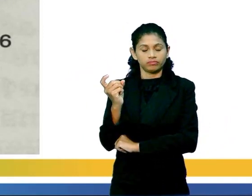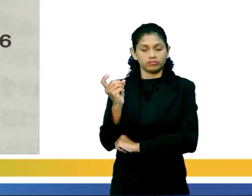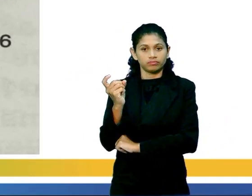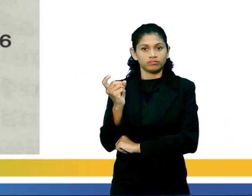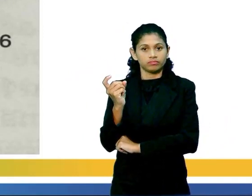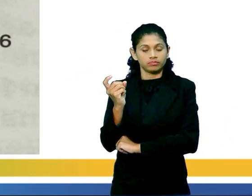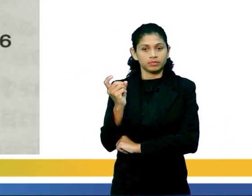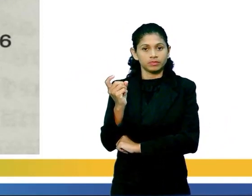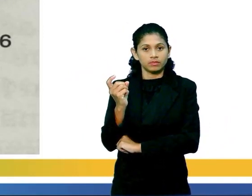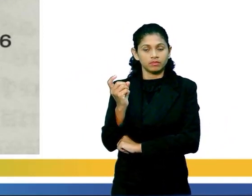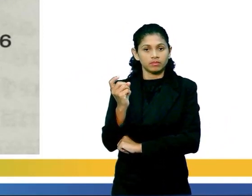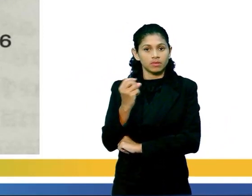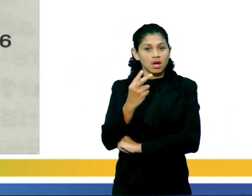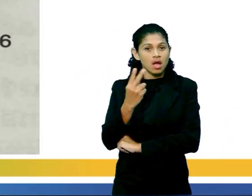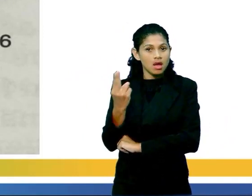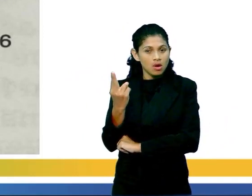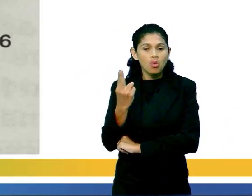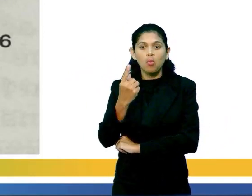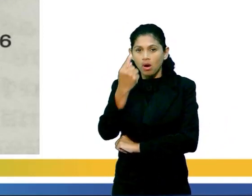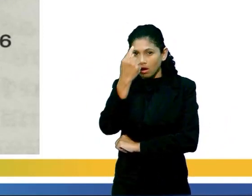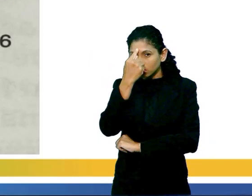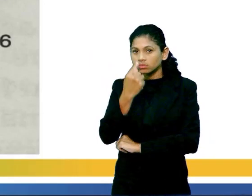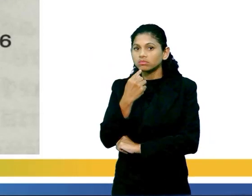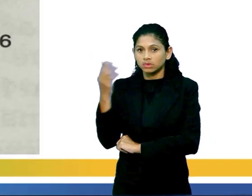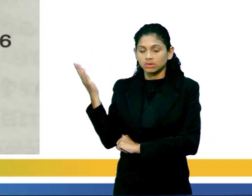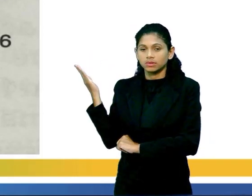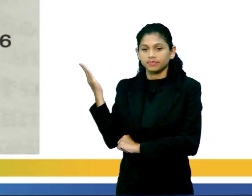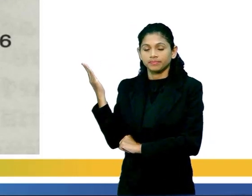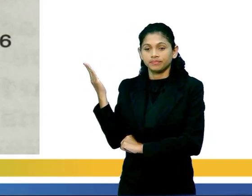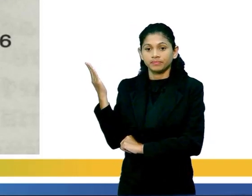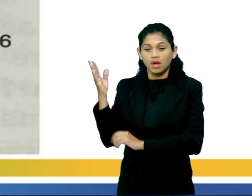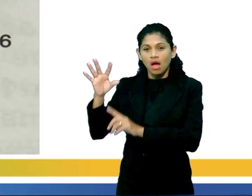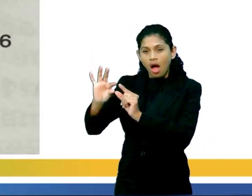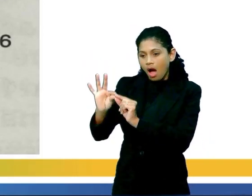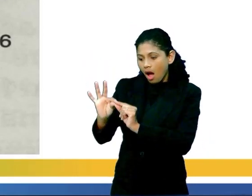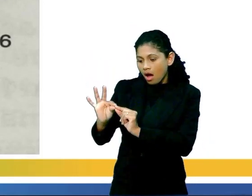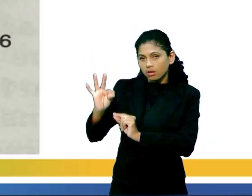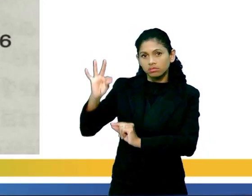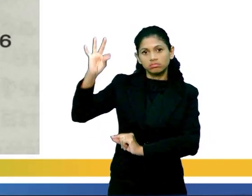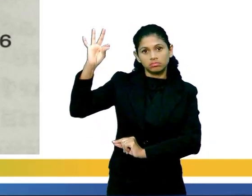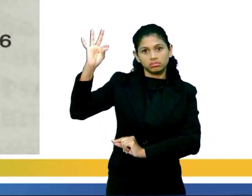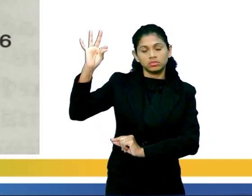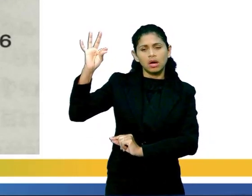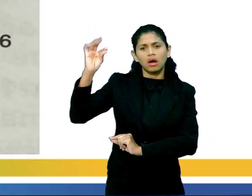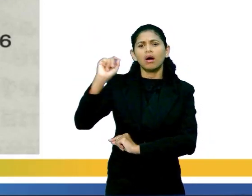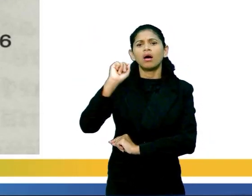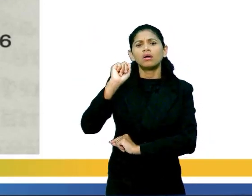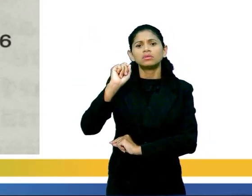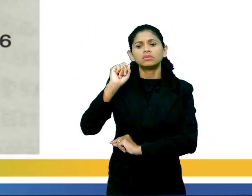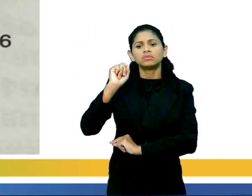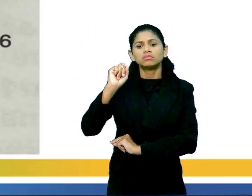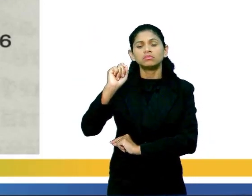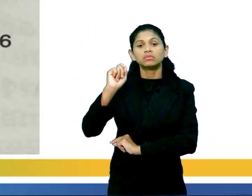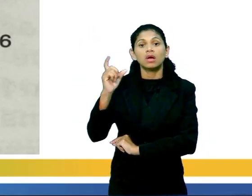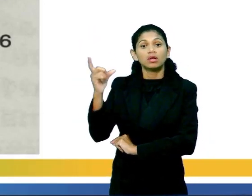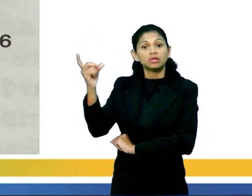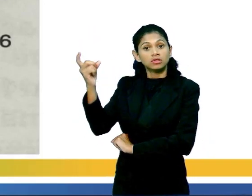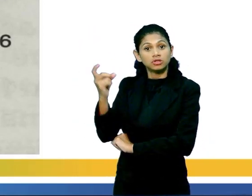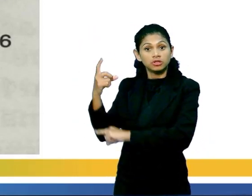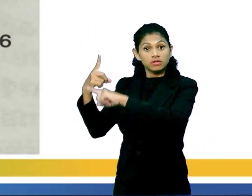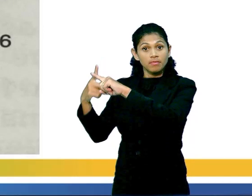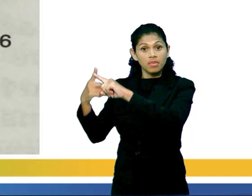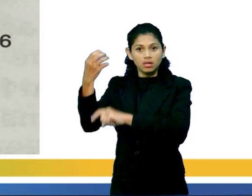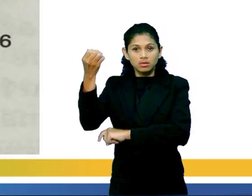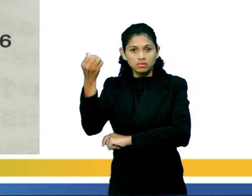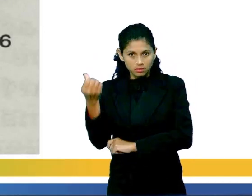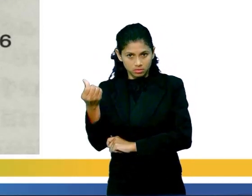aí. A largura é de x mais 6. E o que seria o x? É a incógnita, o